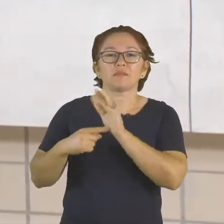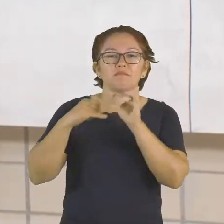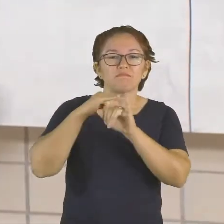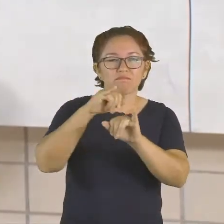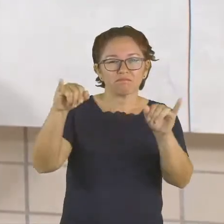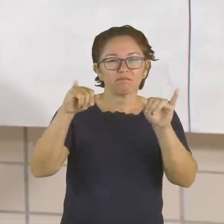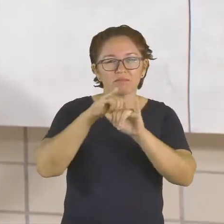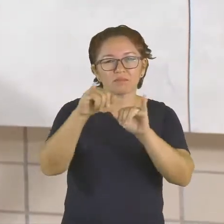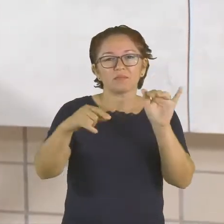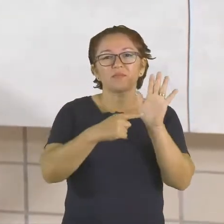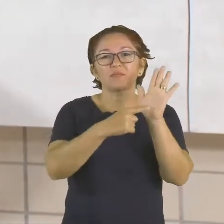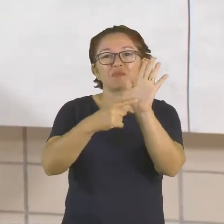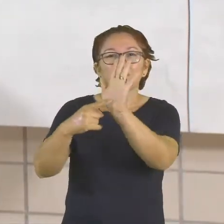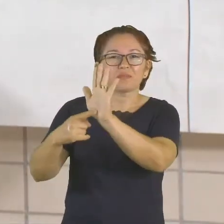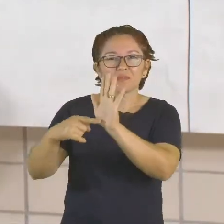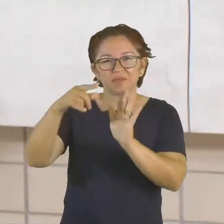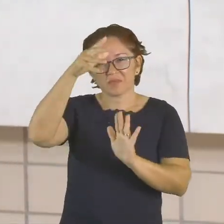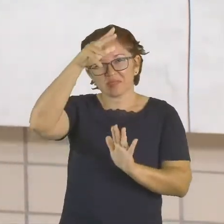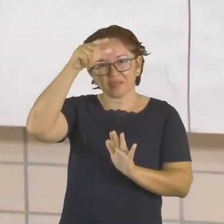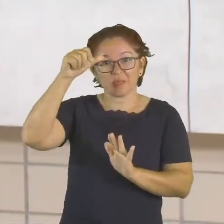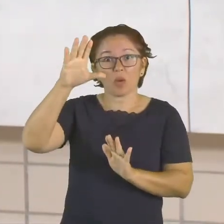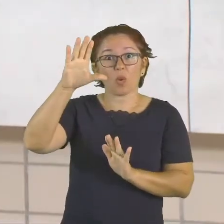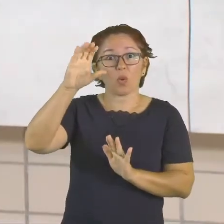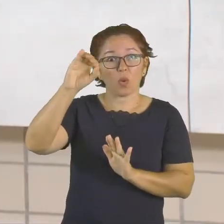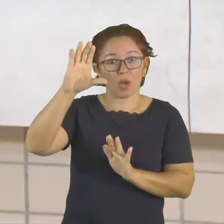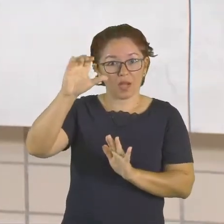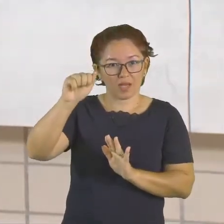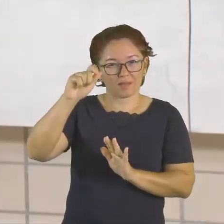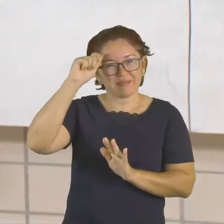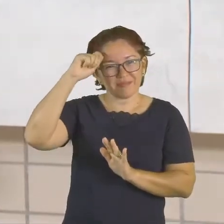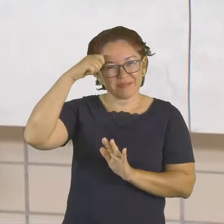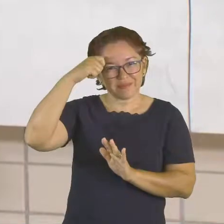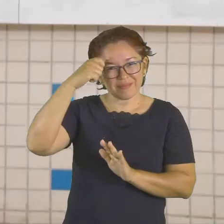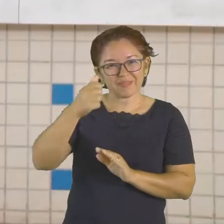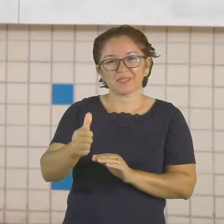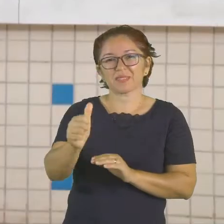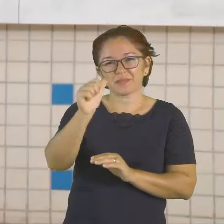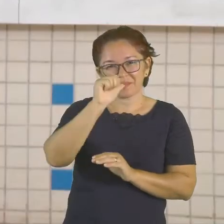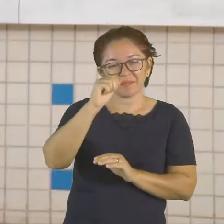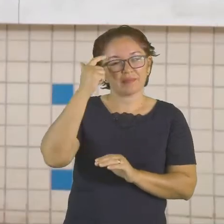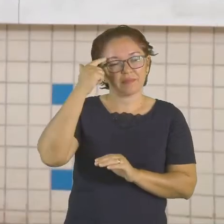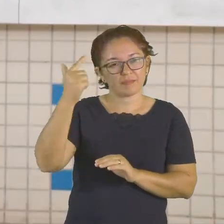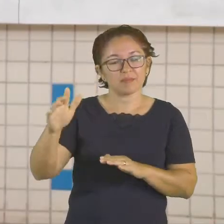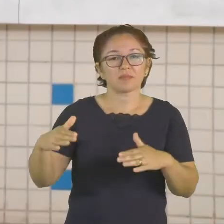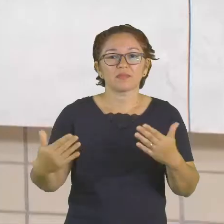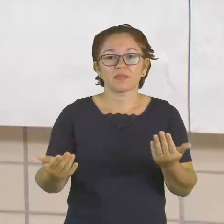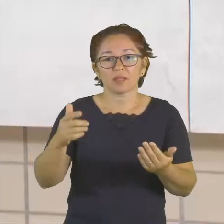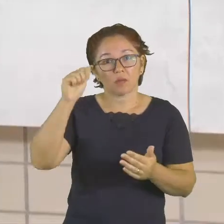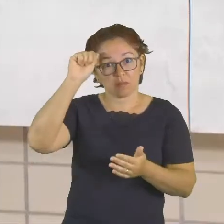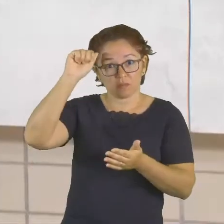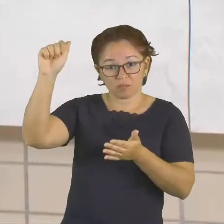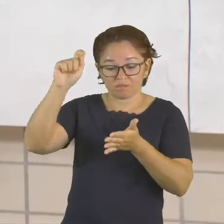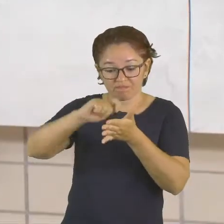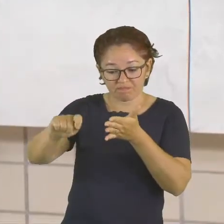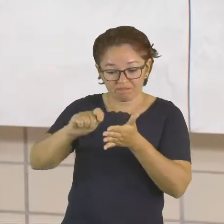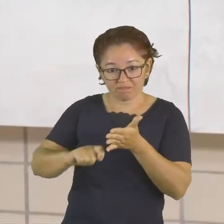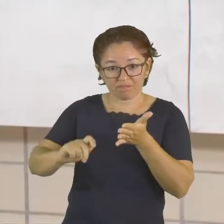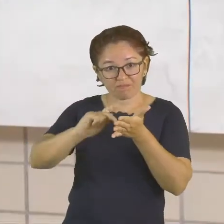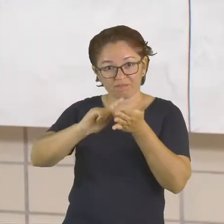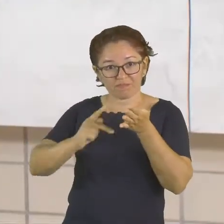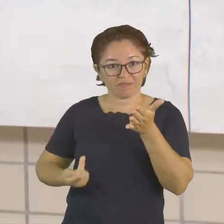de um refrigerante que nós conhecemos. E aí o poeta, ele colocou